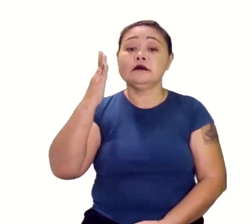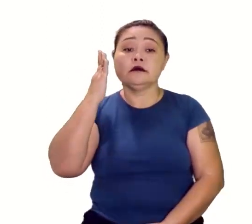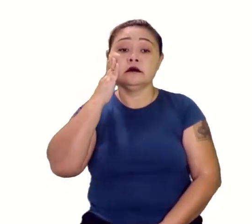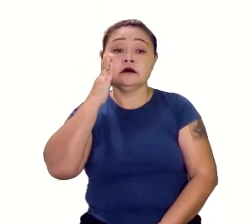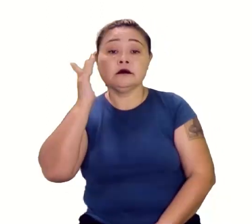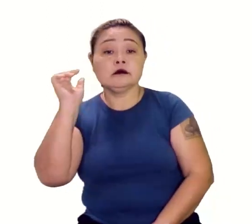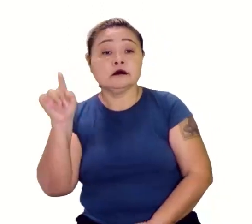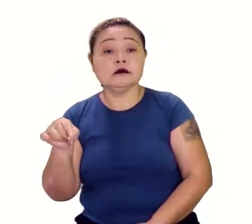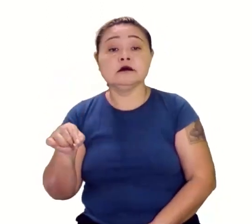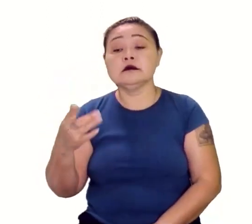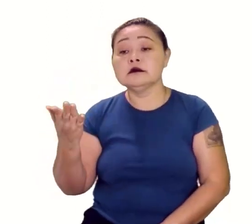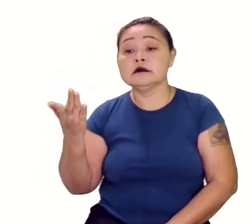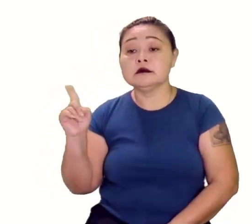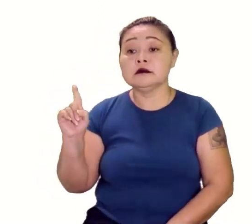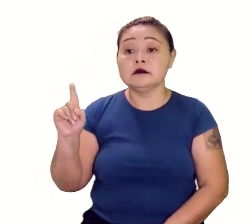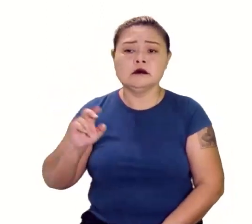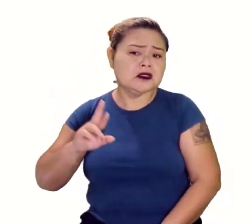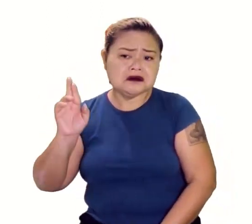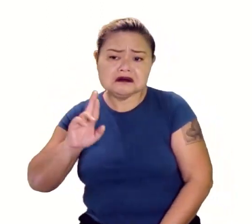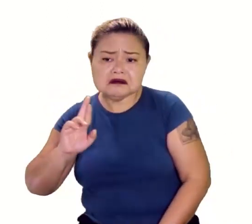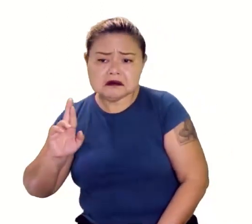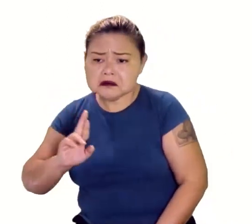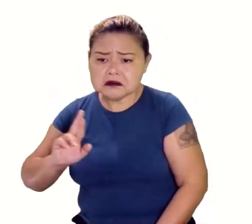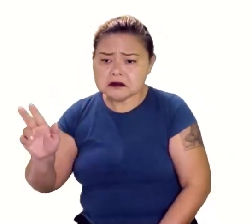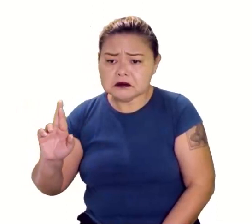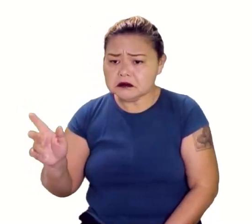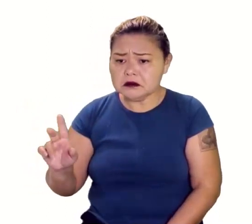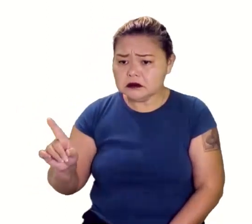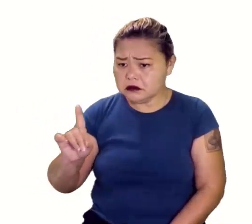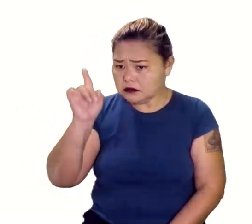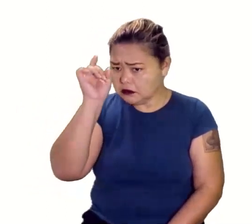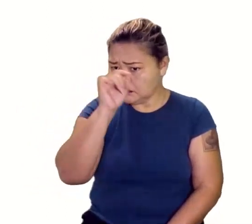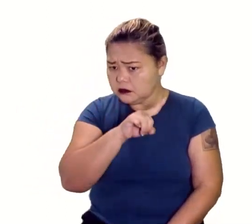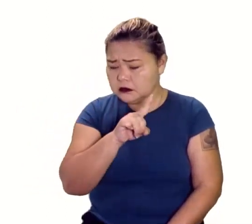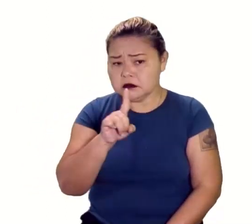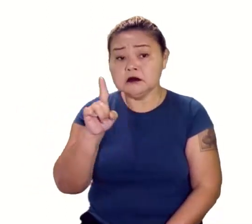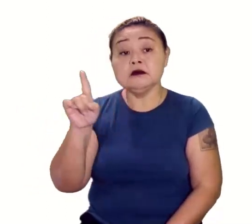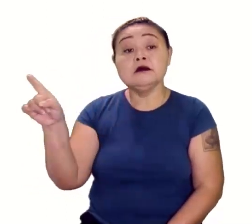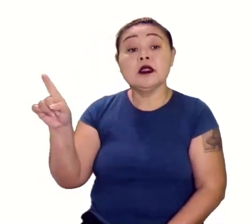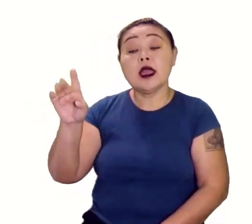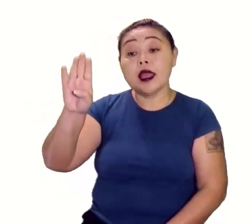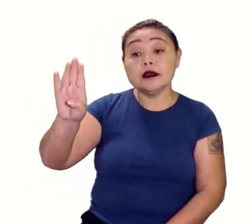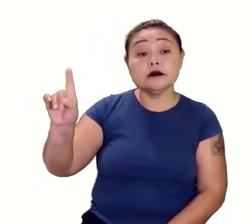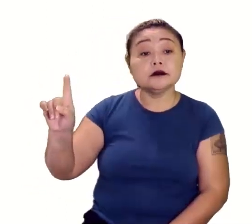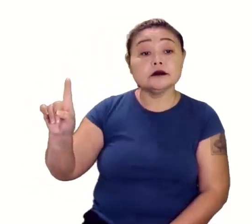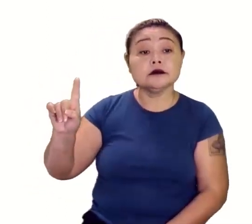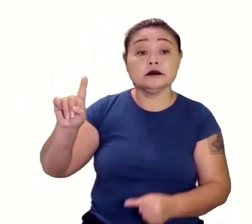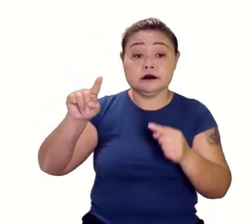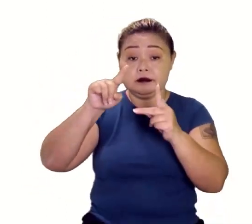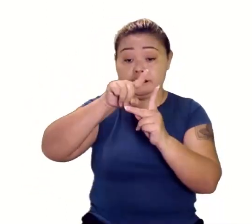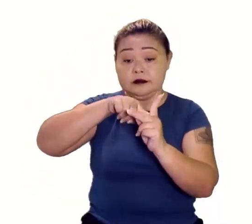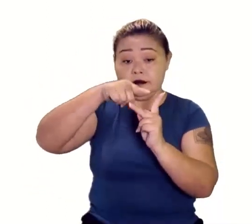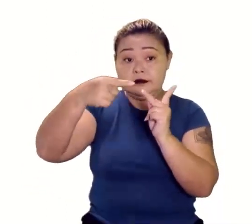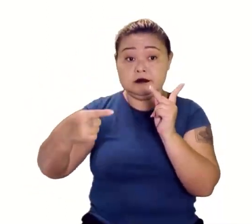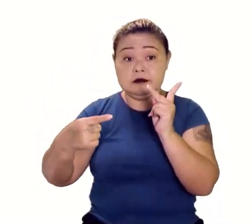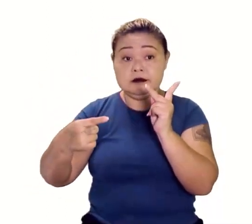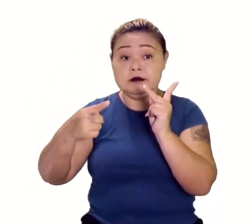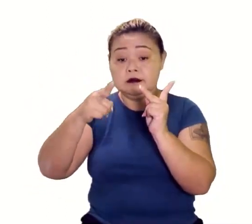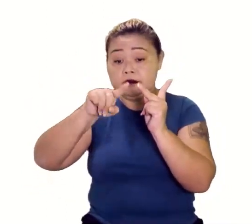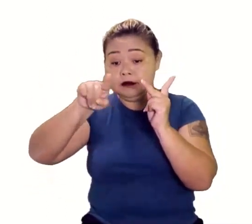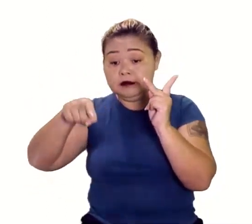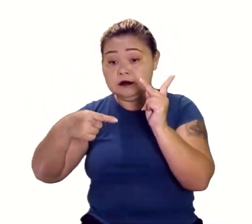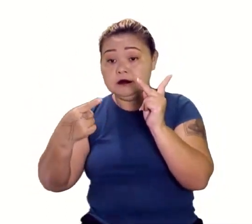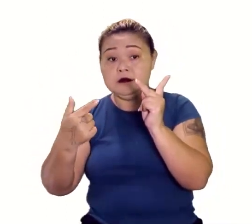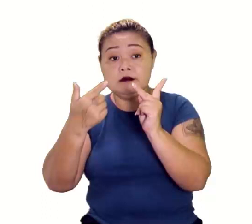é. Agorinha. Olha aí, não é tão difícil, né, gente? E essa letra B eu já sei, ó. Raiz quadrada, o índice é